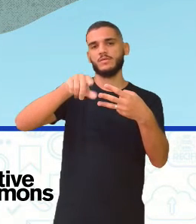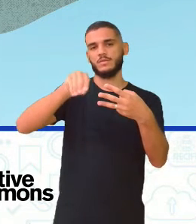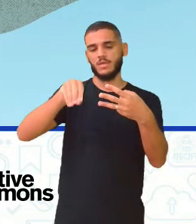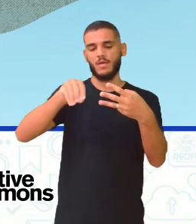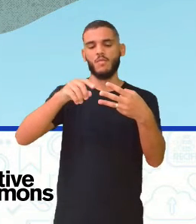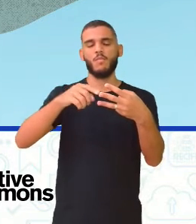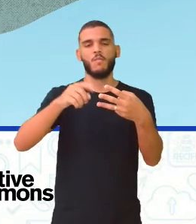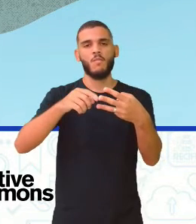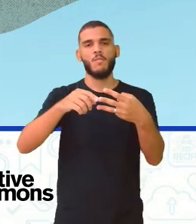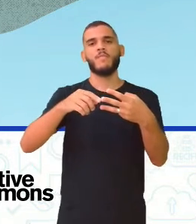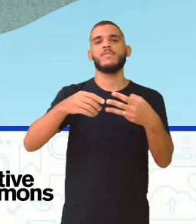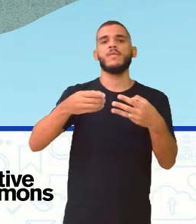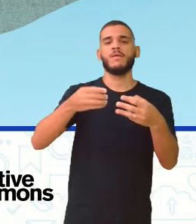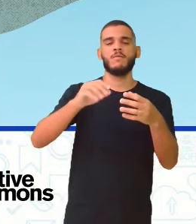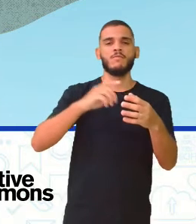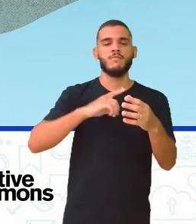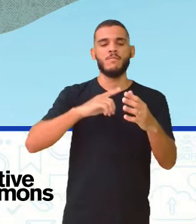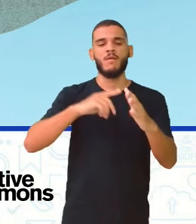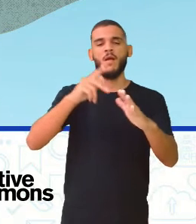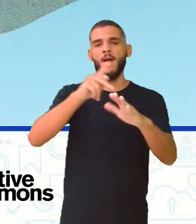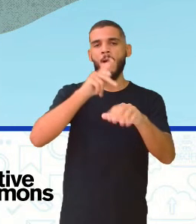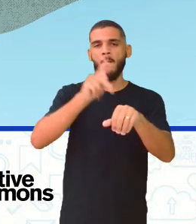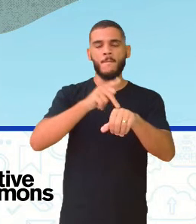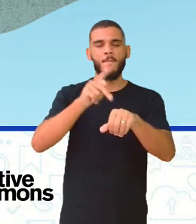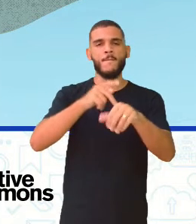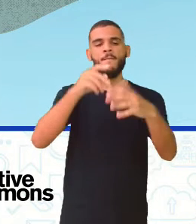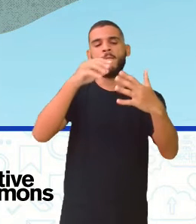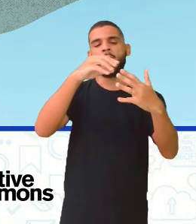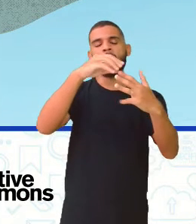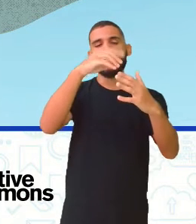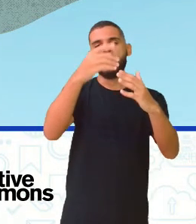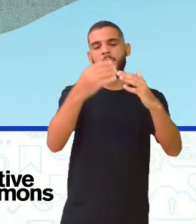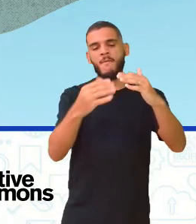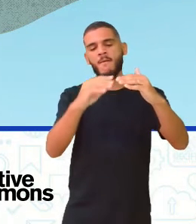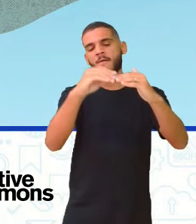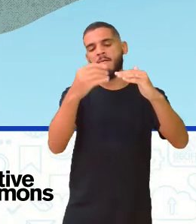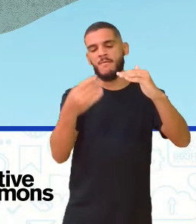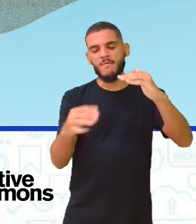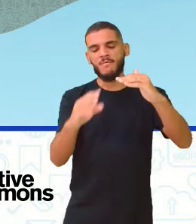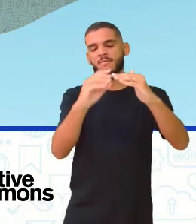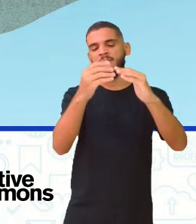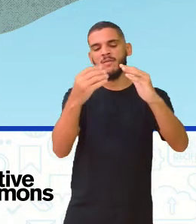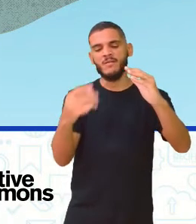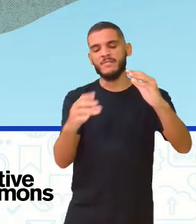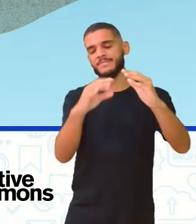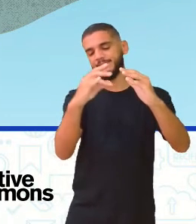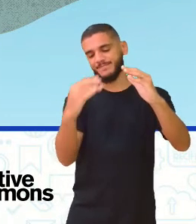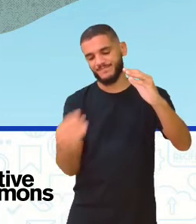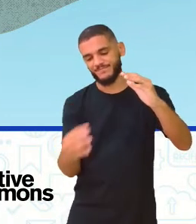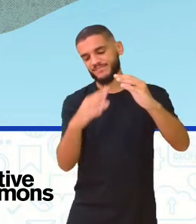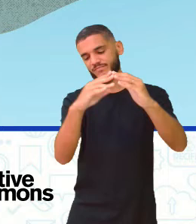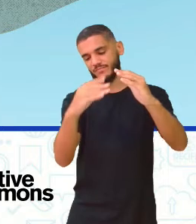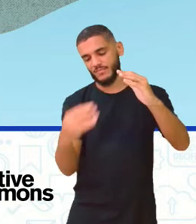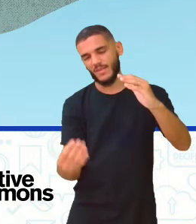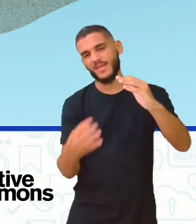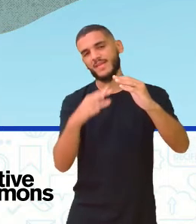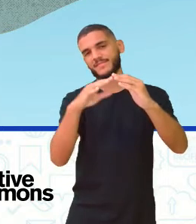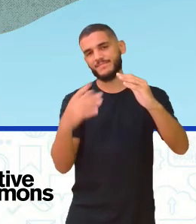partículas, deixando elas soltas, o processo erosivo vai ser justamente o que? O transporte desses